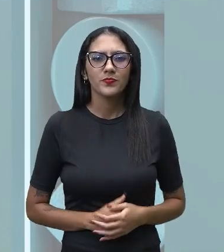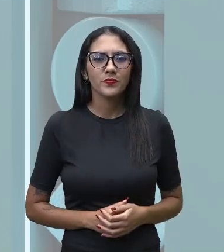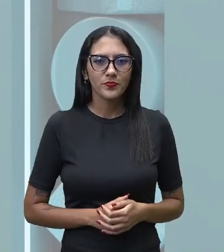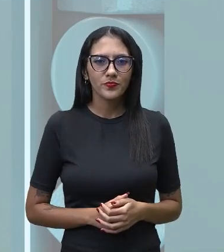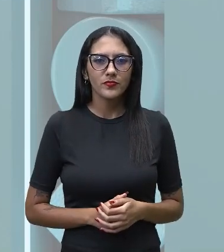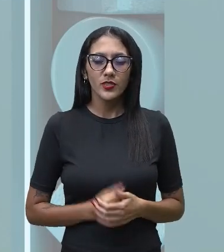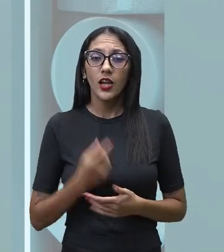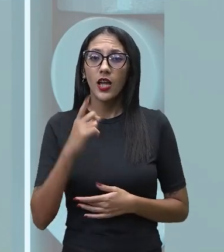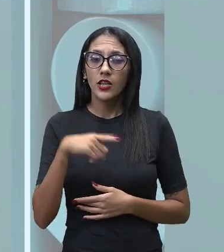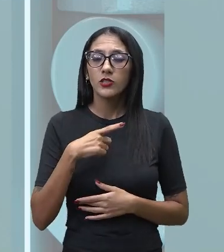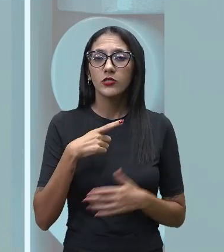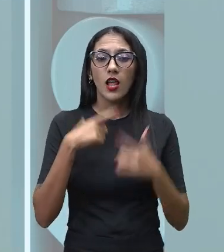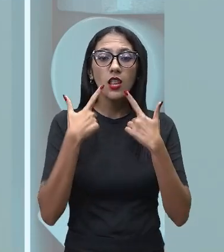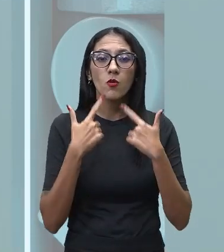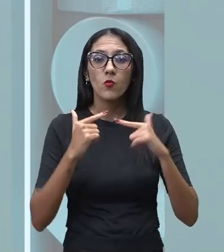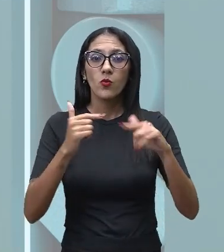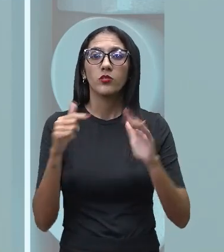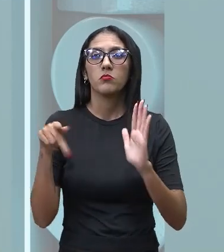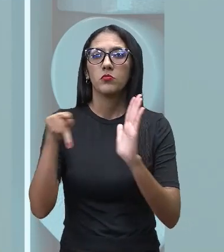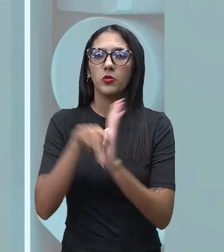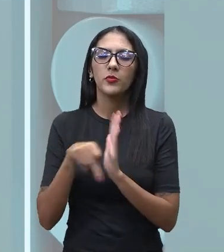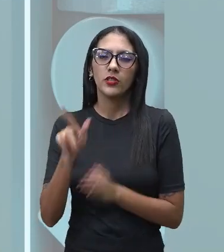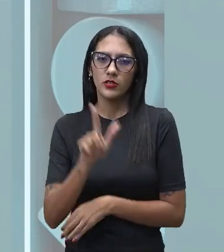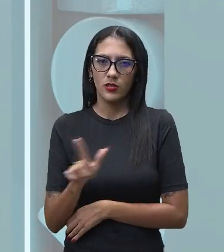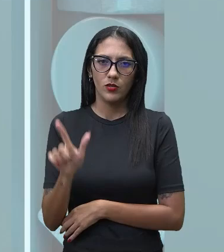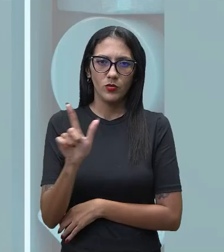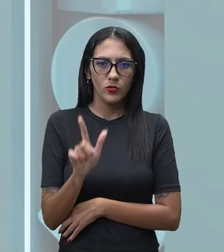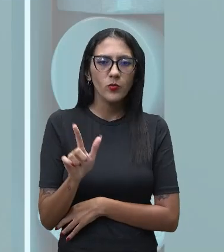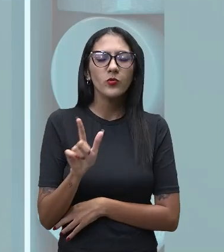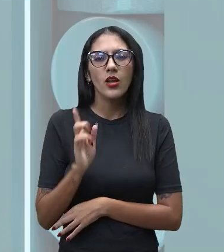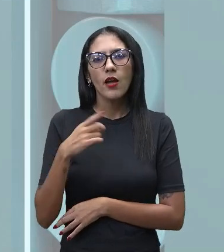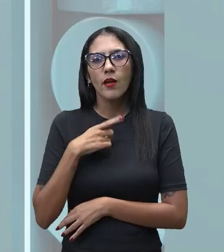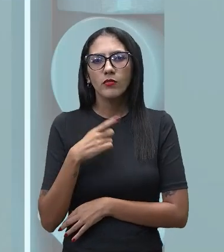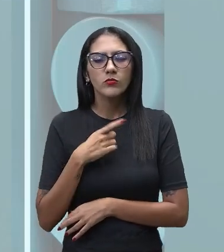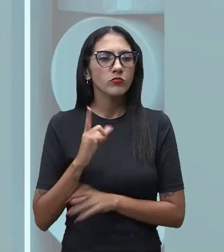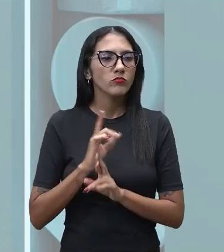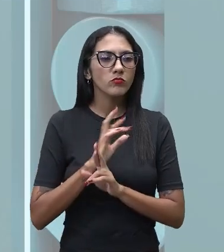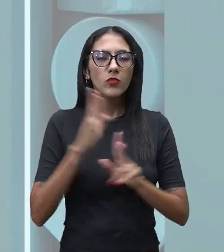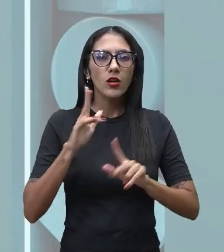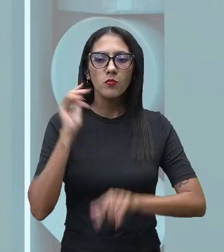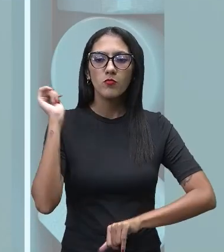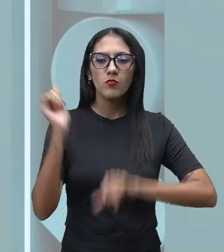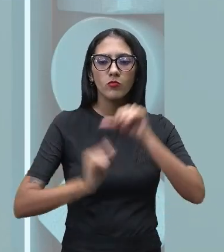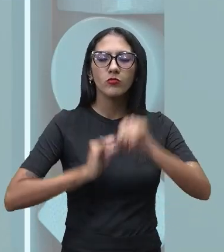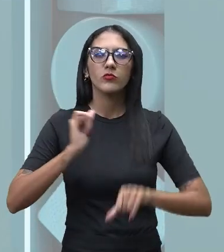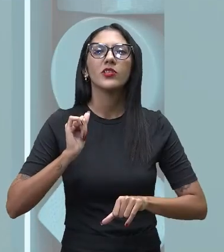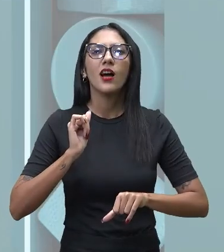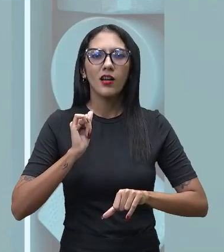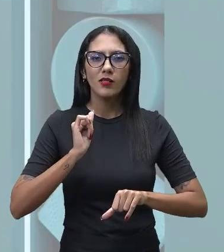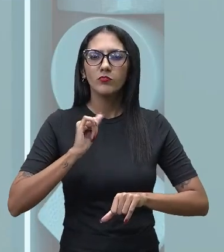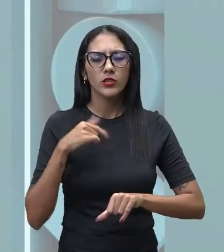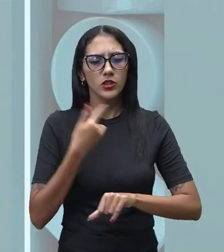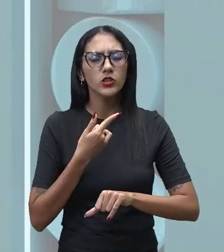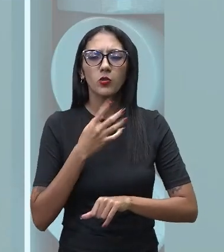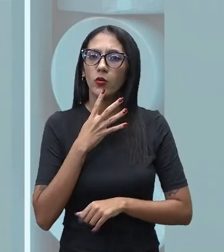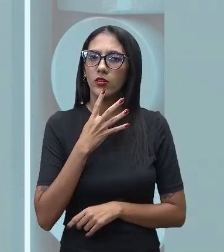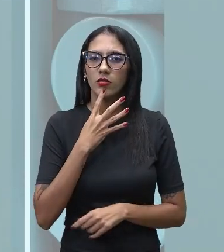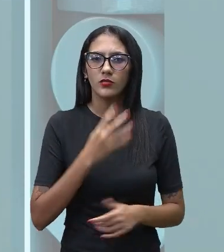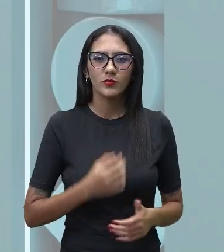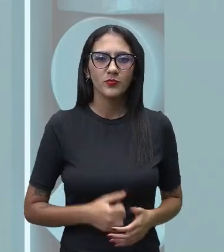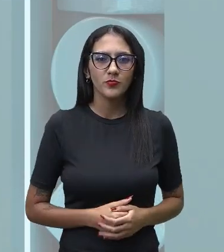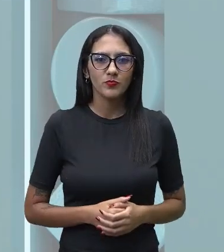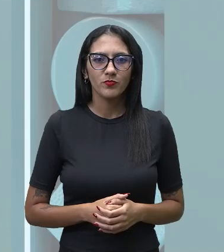isso que a linguagem da literatura quer, é justamente sair daquilo que seria o óbvio, o cotidiano. E